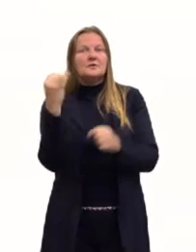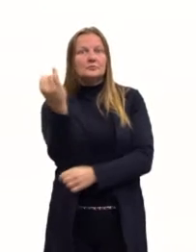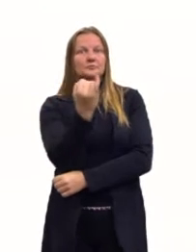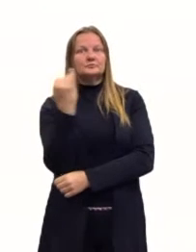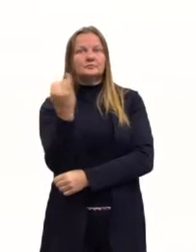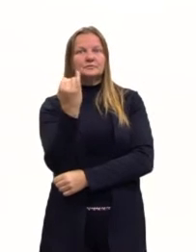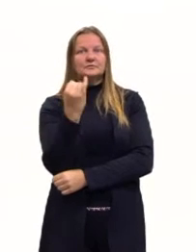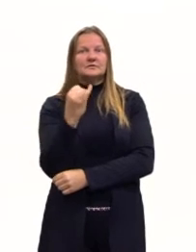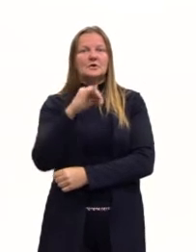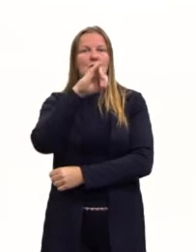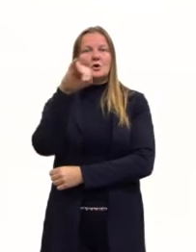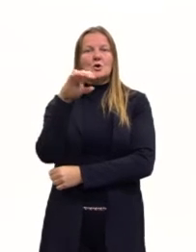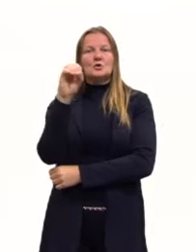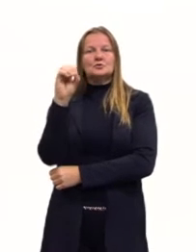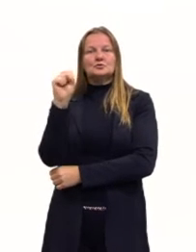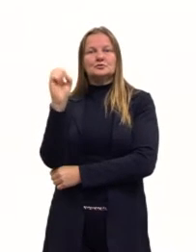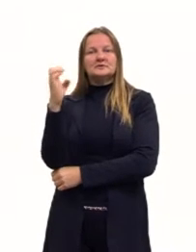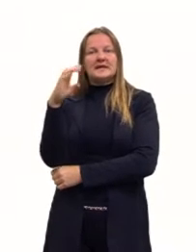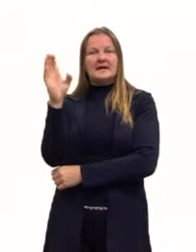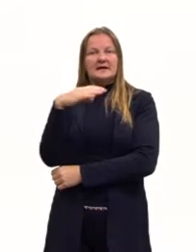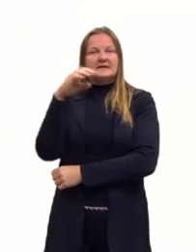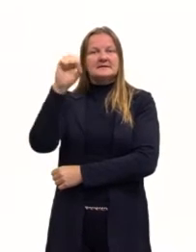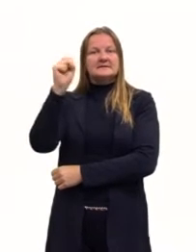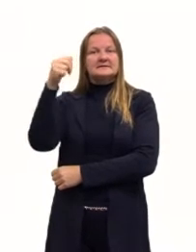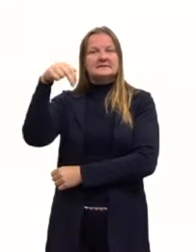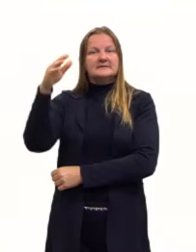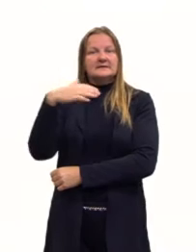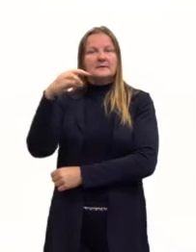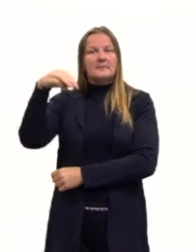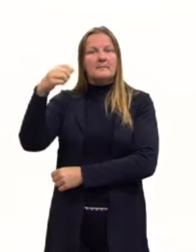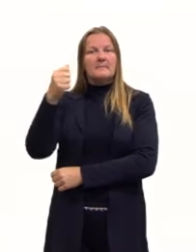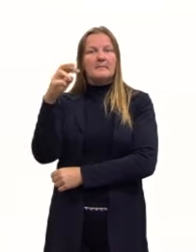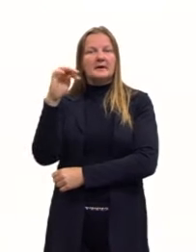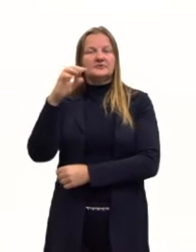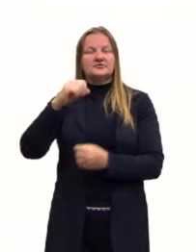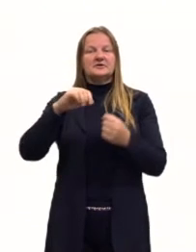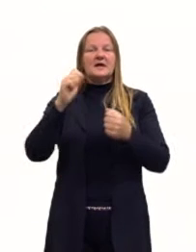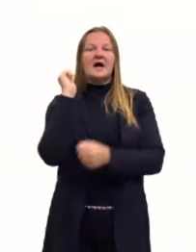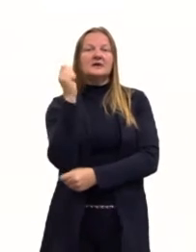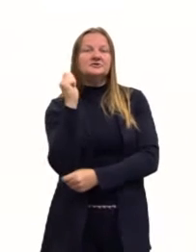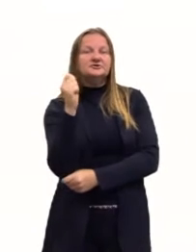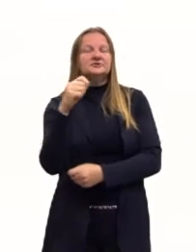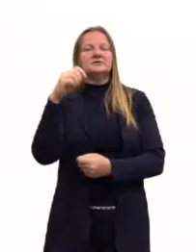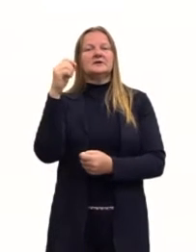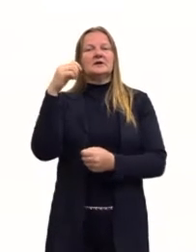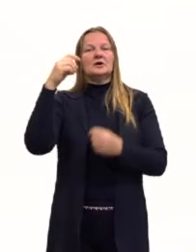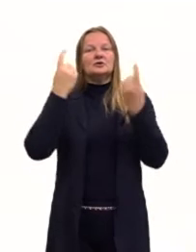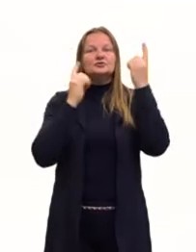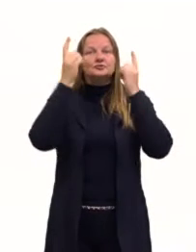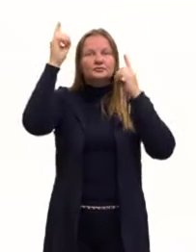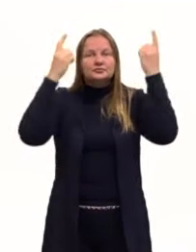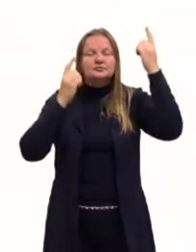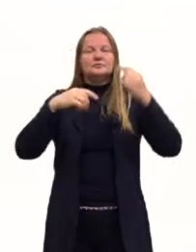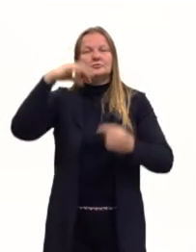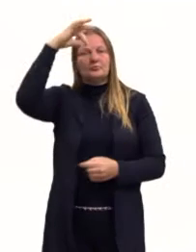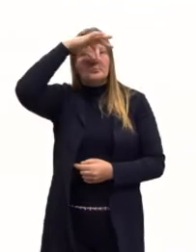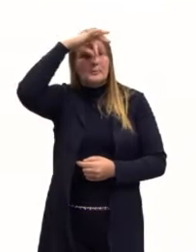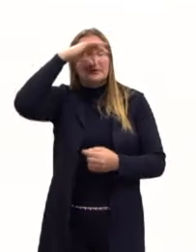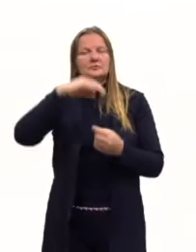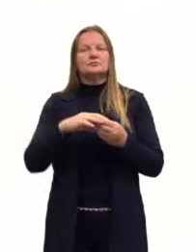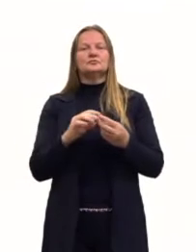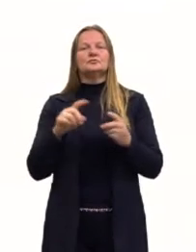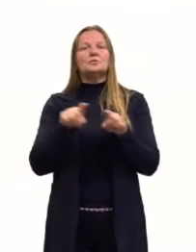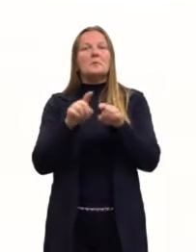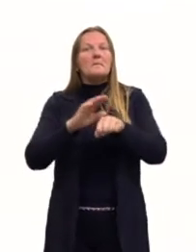é José San Martin né pessoalmente ali na Argentina Chile peru a gurizada tem outros né dentre